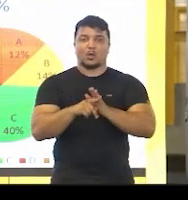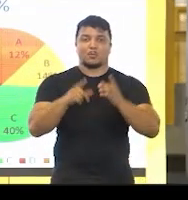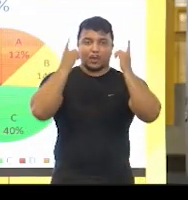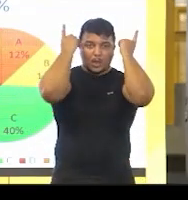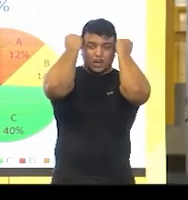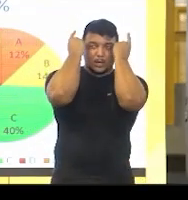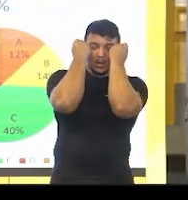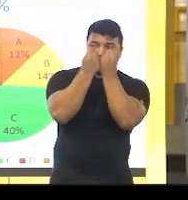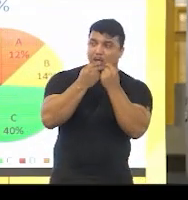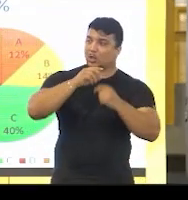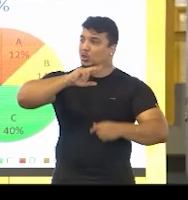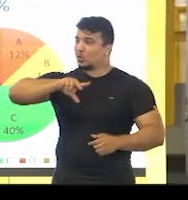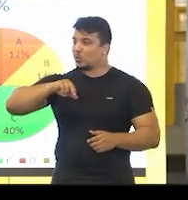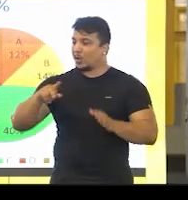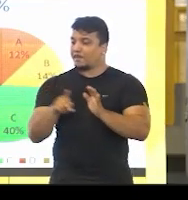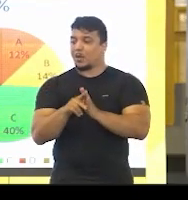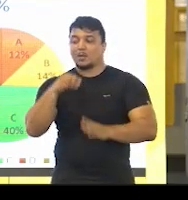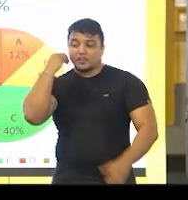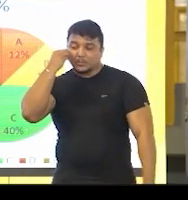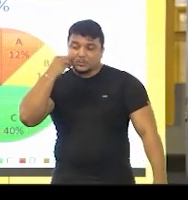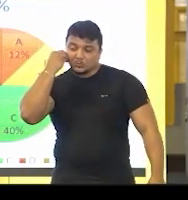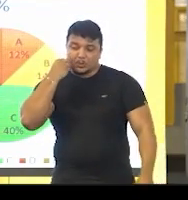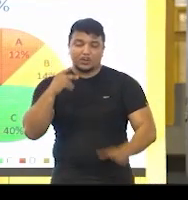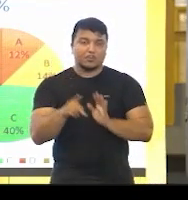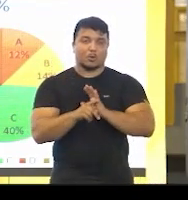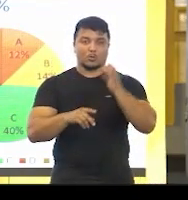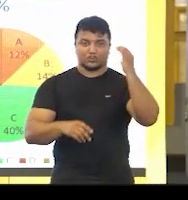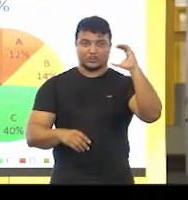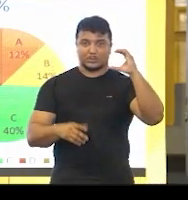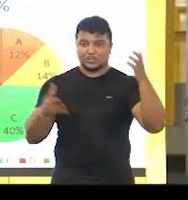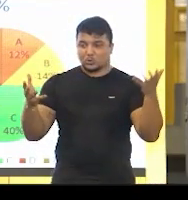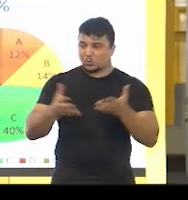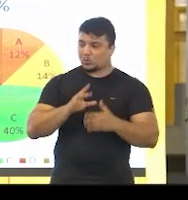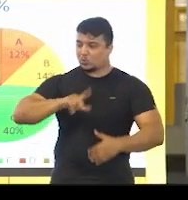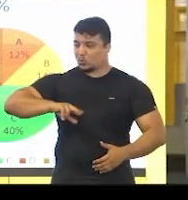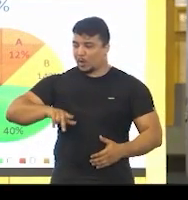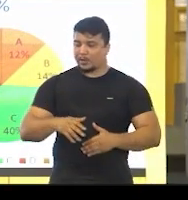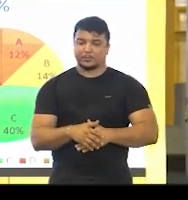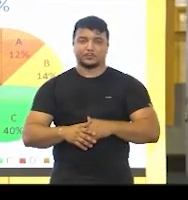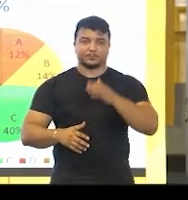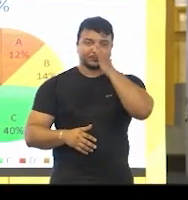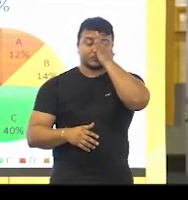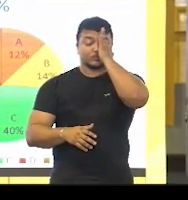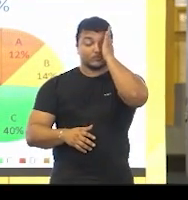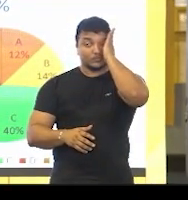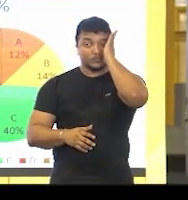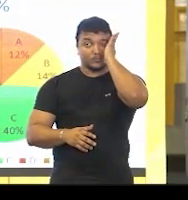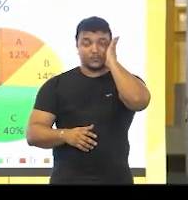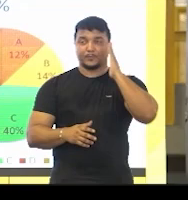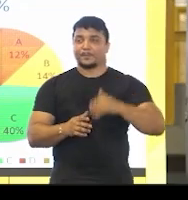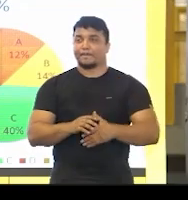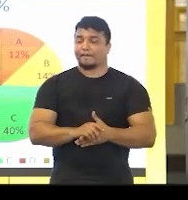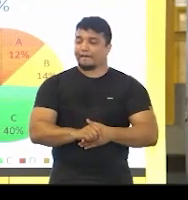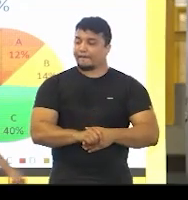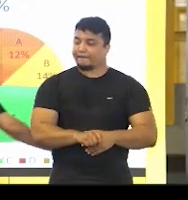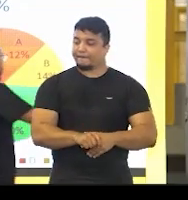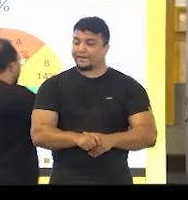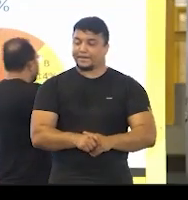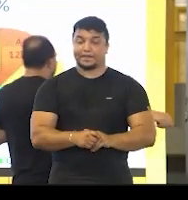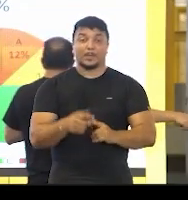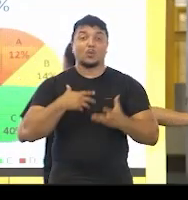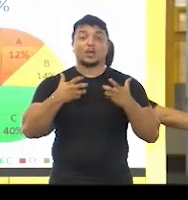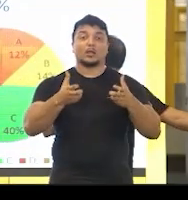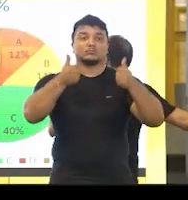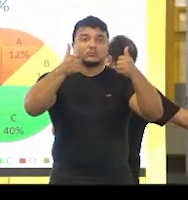grega não é a razão experimental da ciência contemporânea. Marden, o que é que ele está dizendo? Ei pessoal, olha para mim,